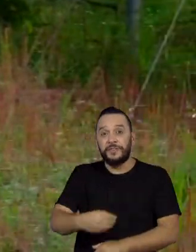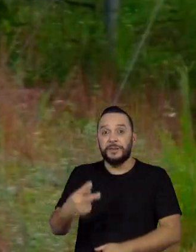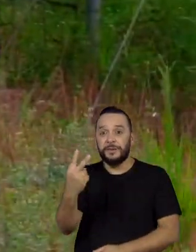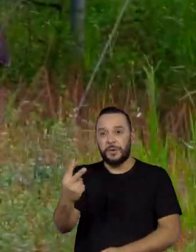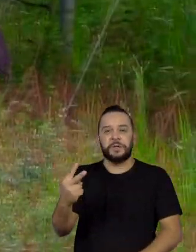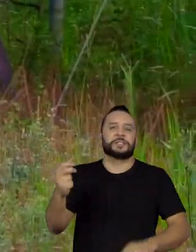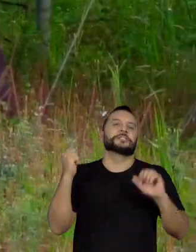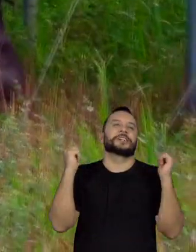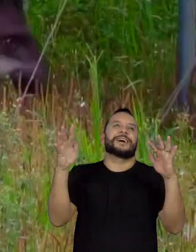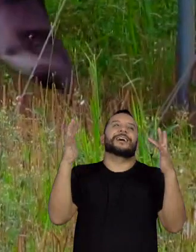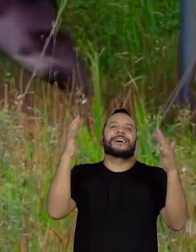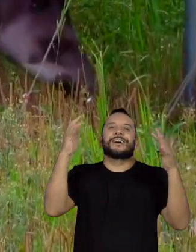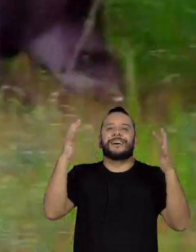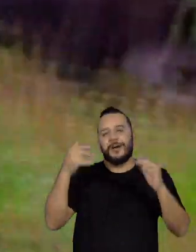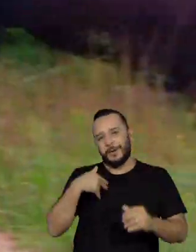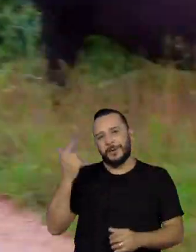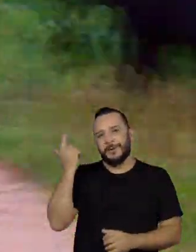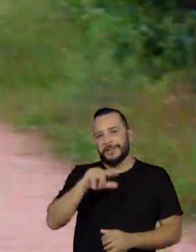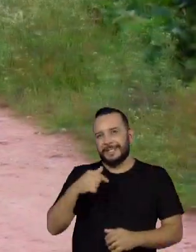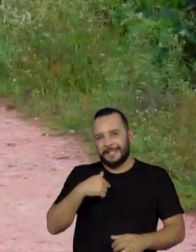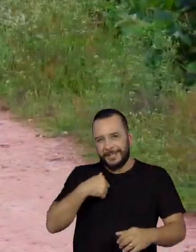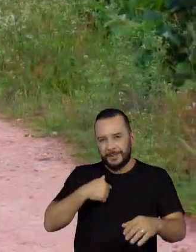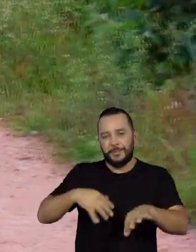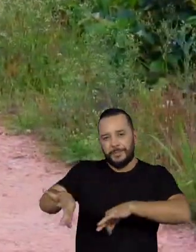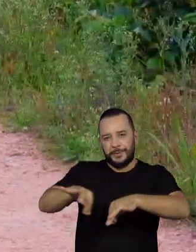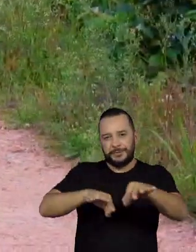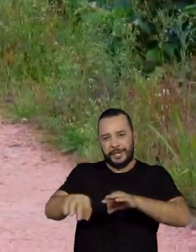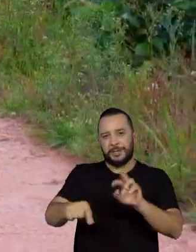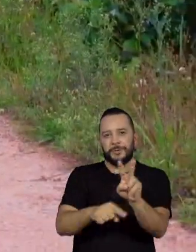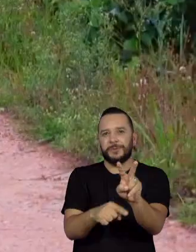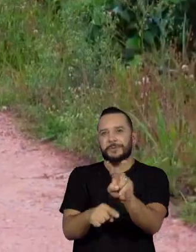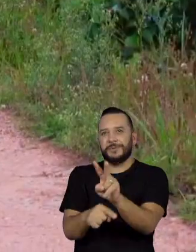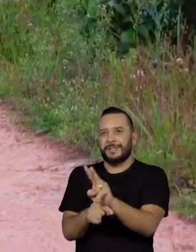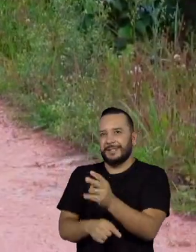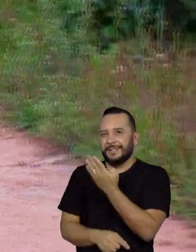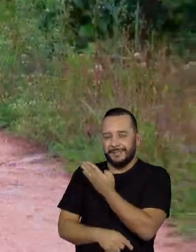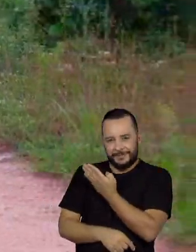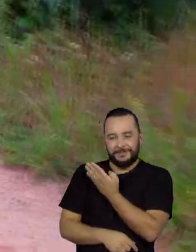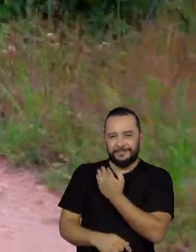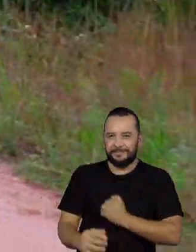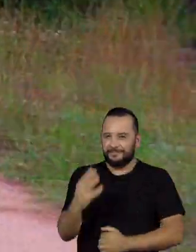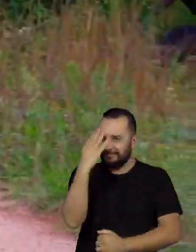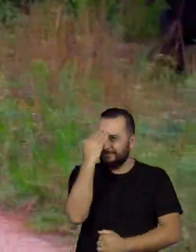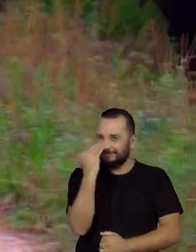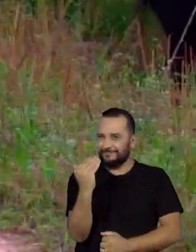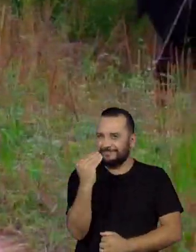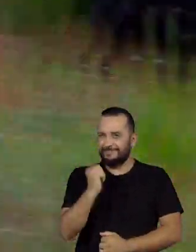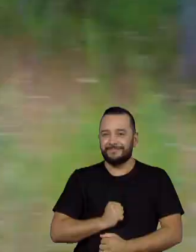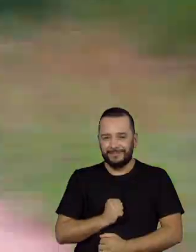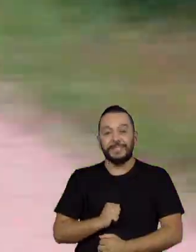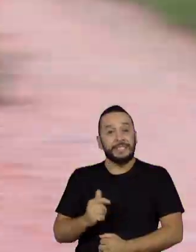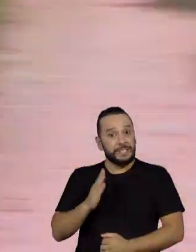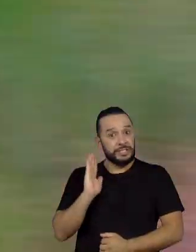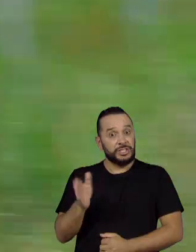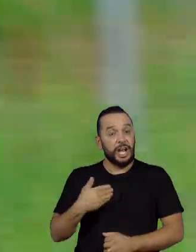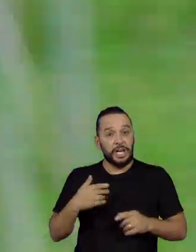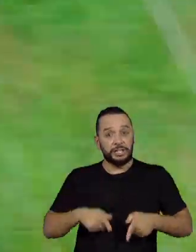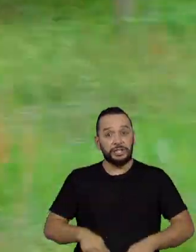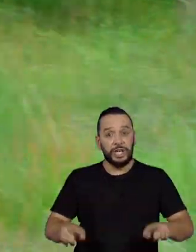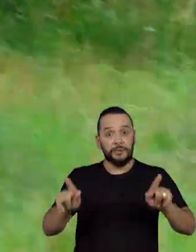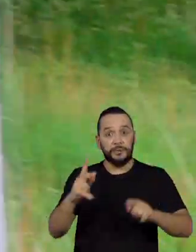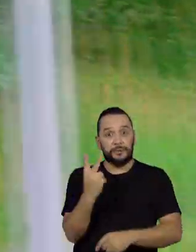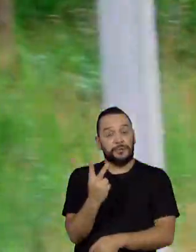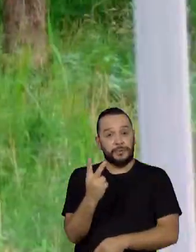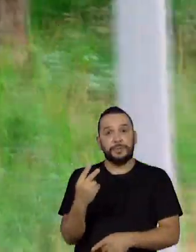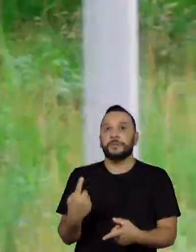pesquisadores do programa Grandes Mamíferos da Serra do Mar. A surpresa pela gestação de gêmeos se deve ao fato